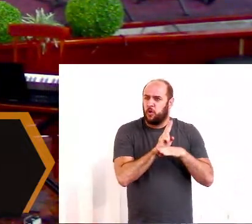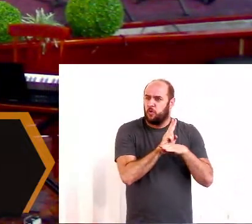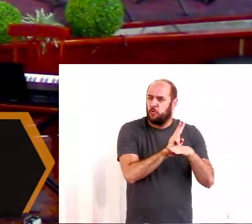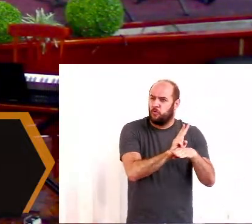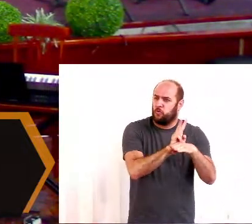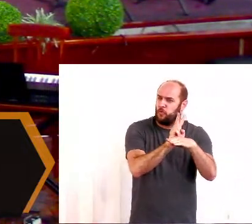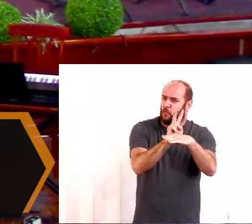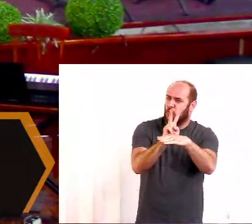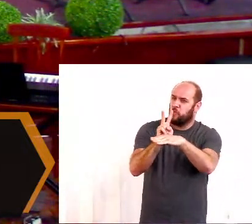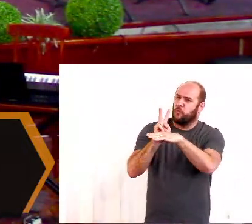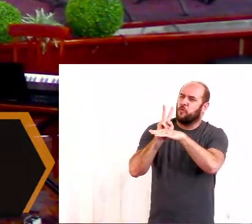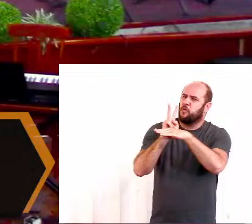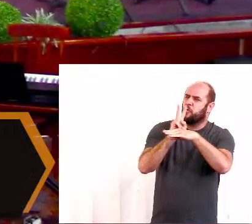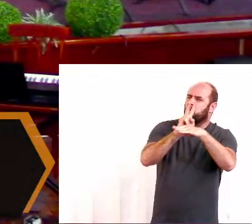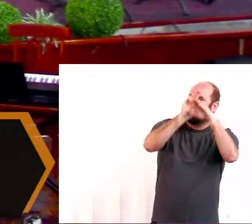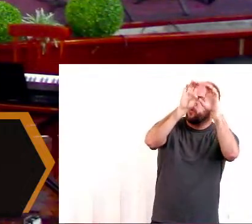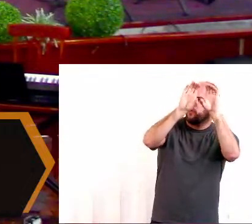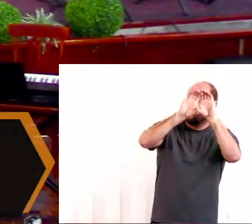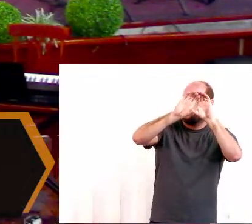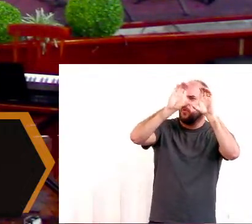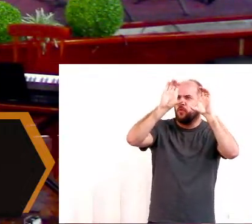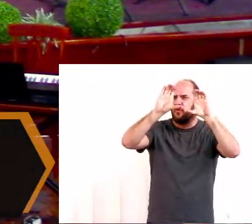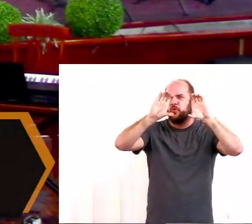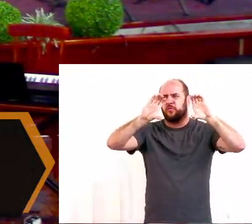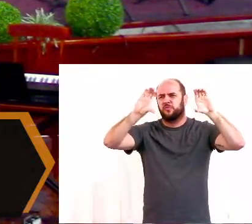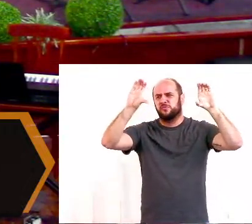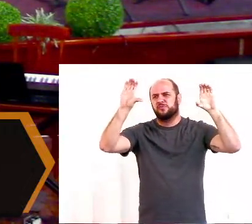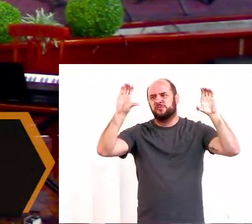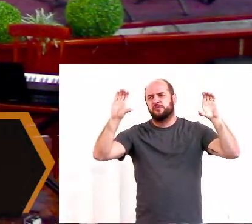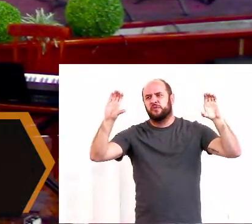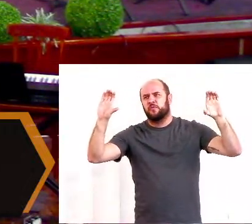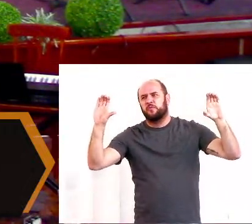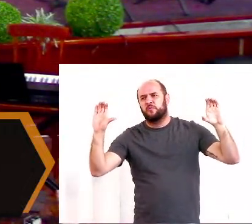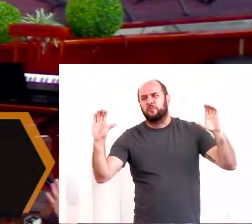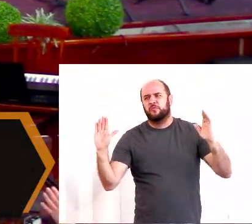poderoso, guardará, pois, o meu